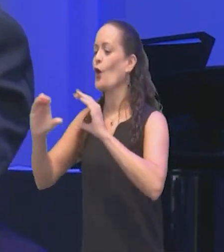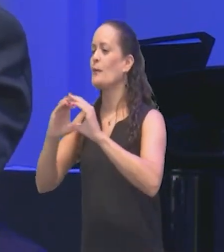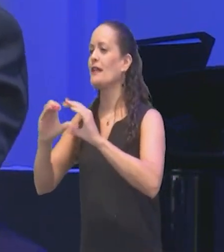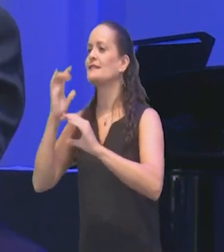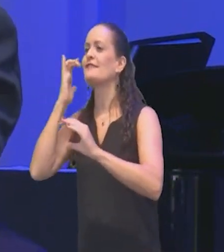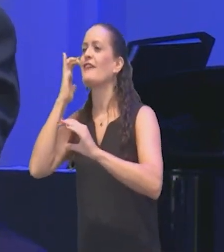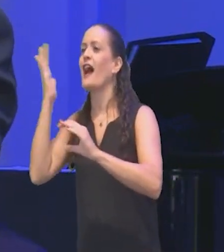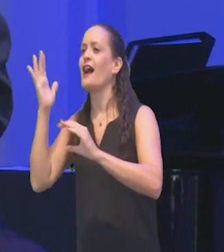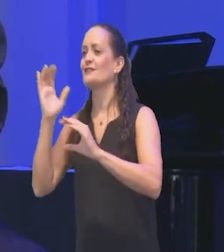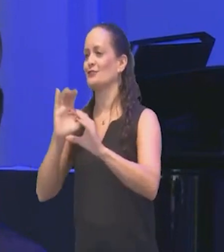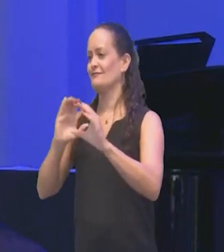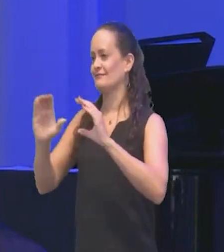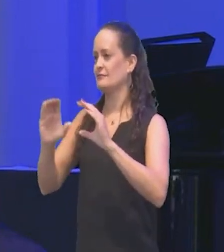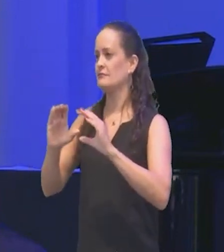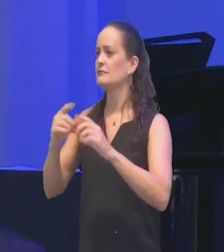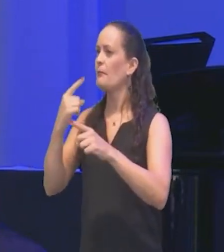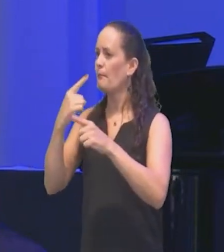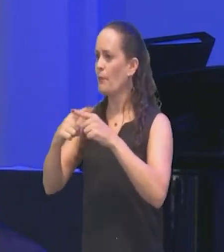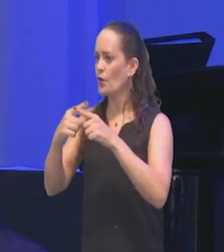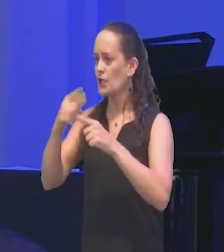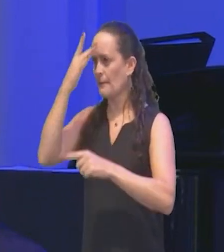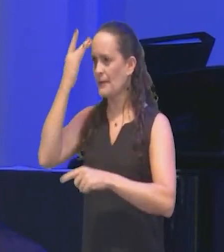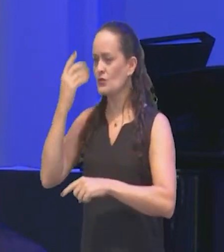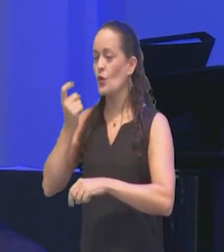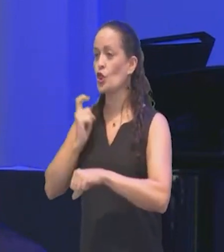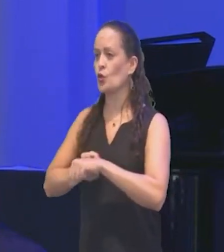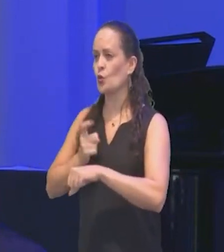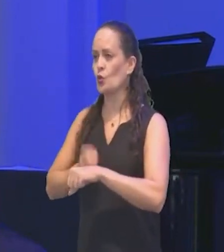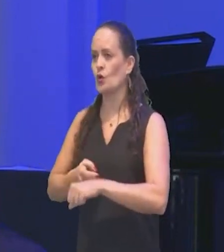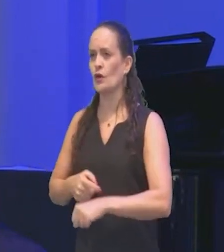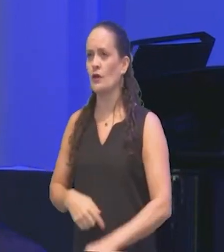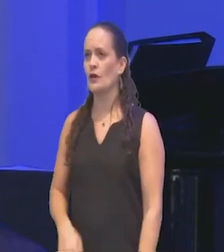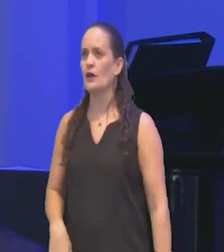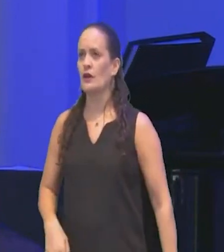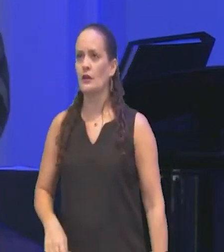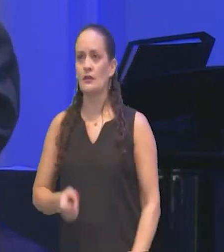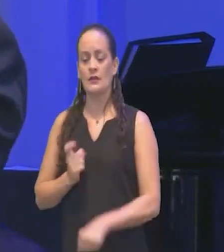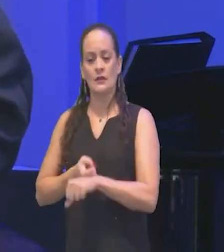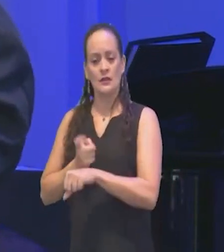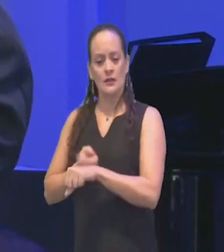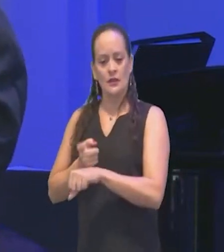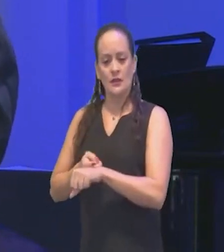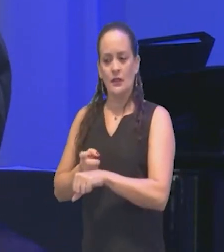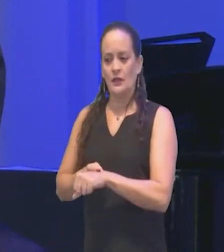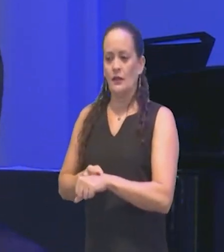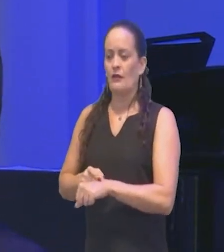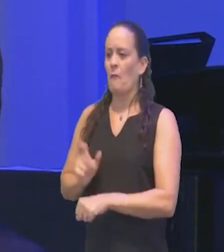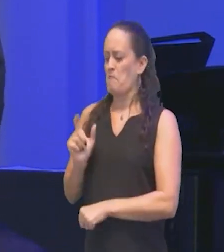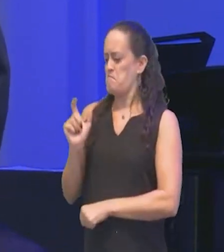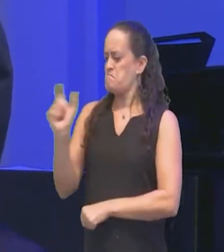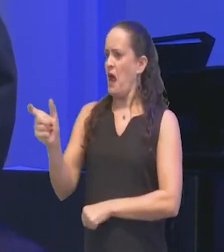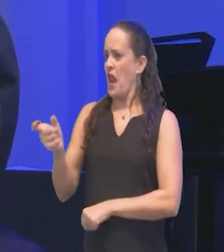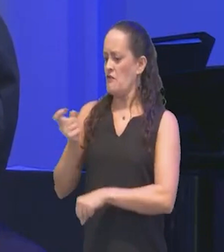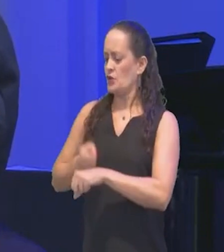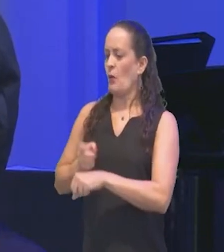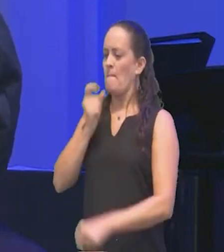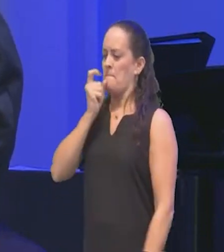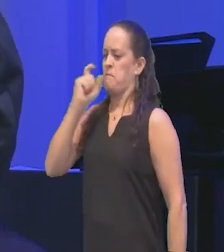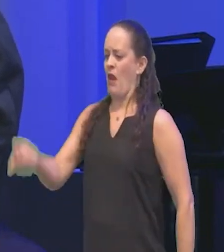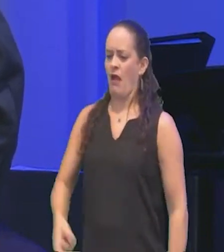fácil. Tem gente que é dura no trato, queridos. Tem gente que é dura no trato, fala palavras duras, quando abre a